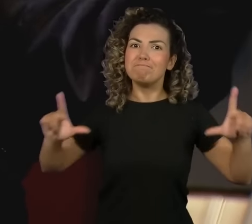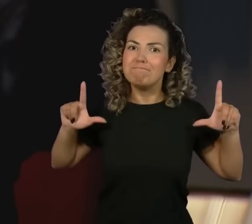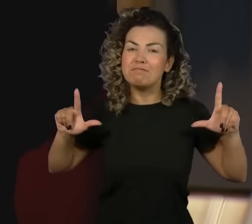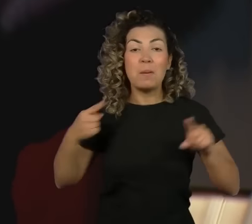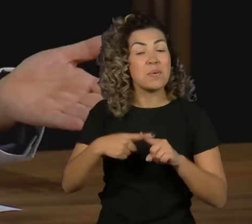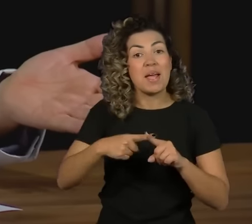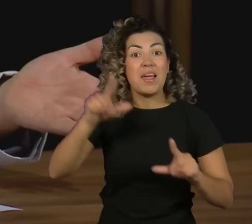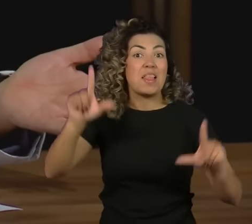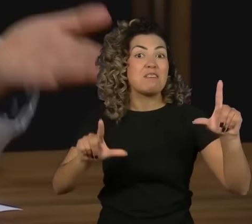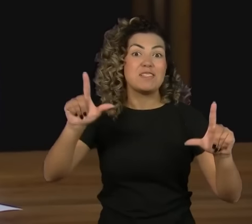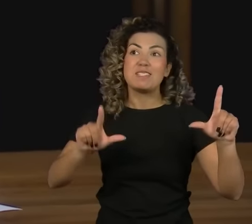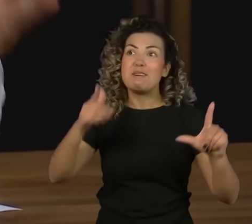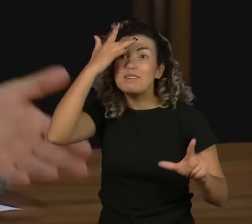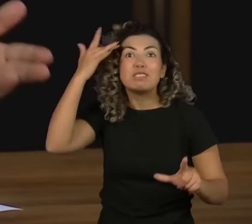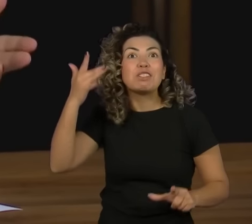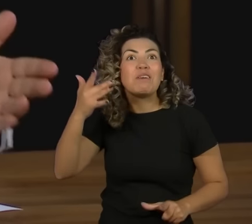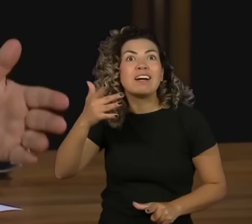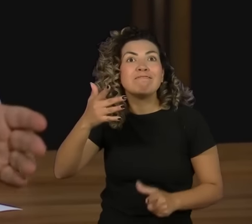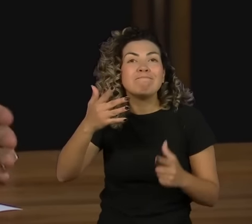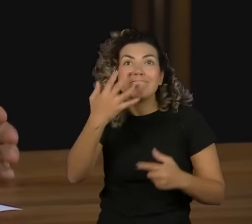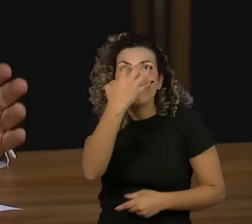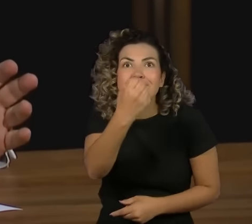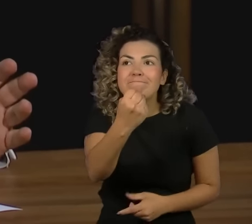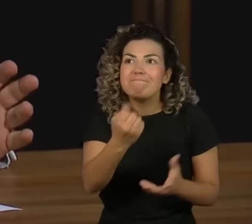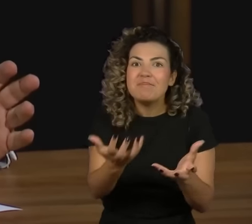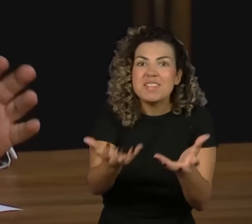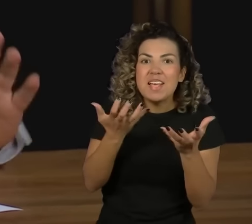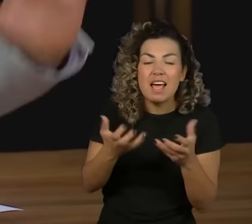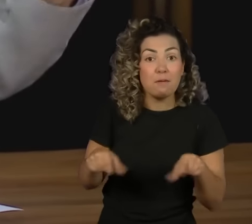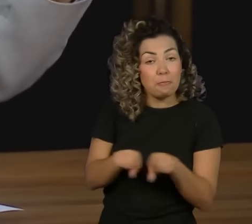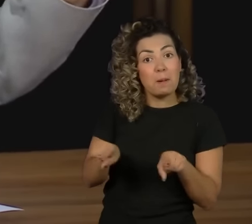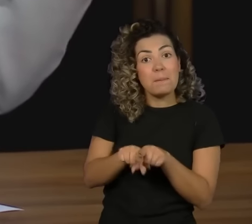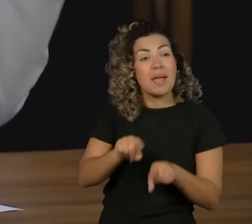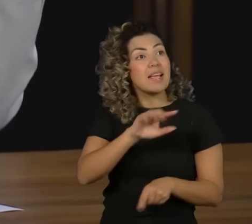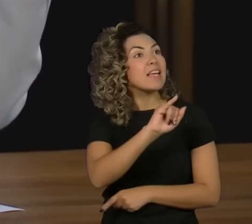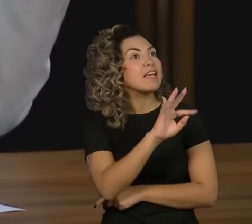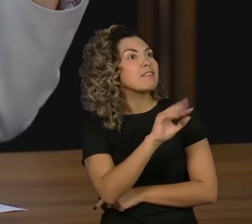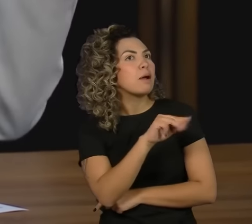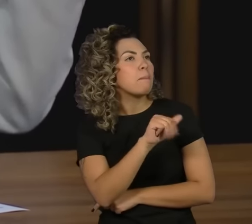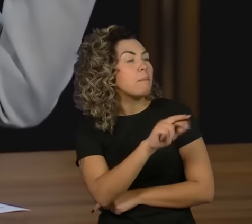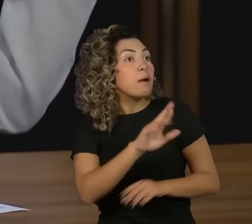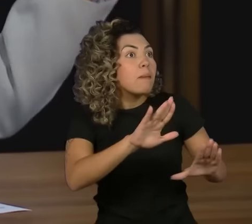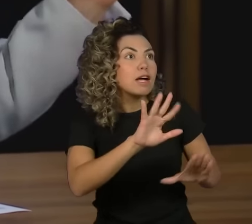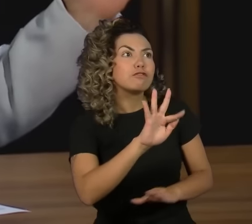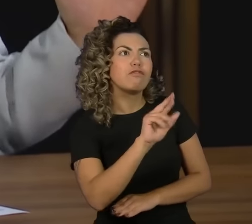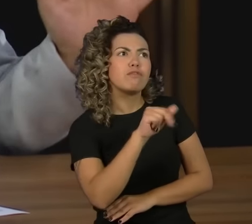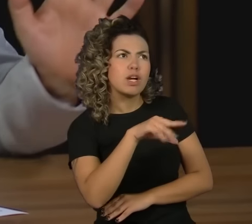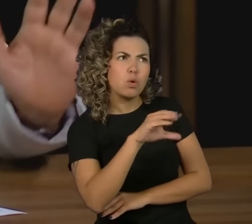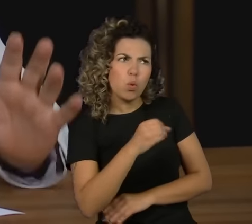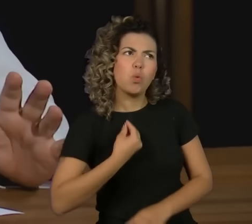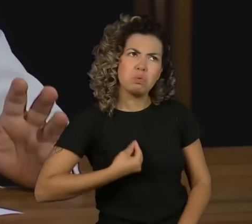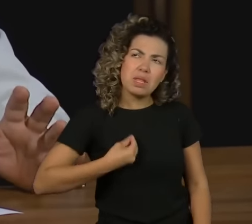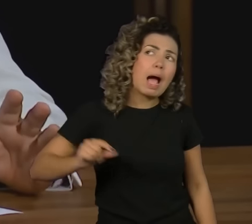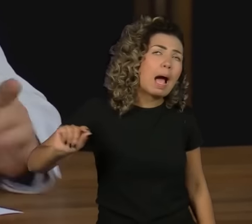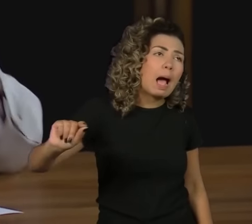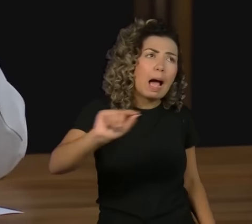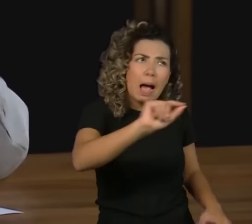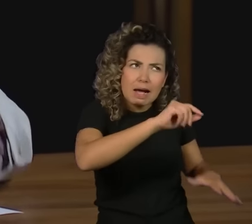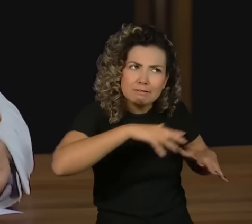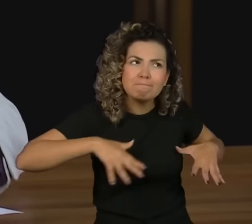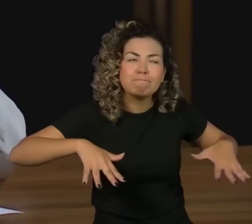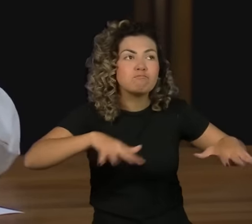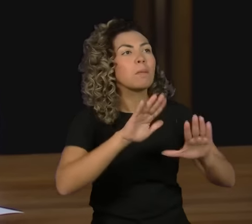televisão. Itamar Assunção. Eu ia falar do Franco, olha aqui, mas o Franco deve estar por aqui, em algum lugar, né? Mas